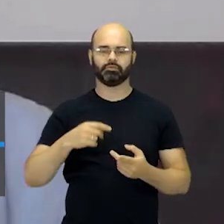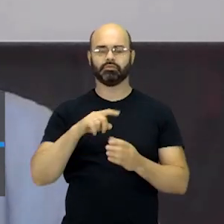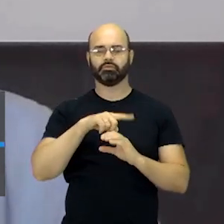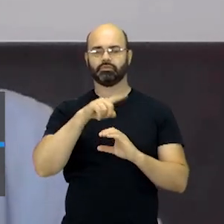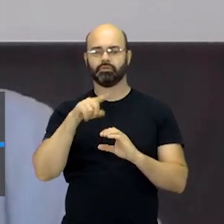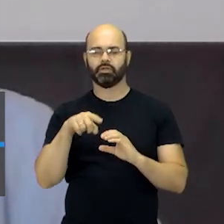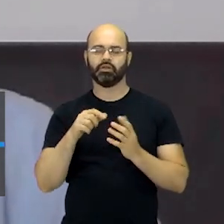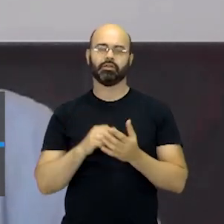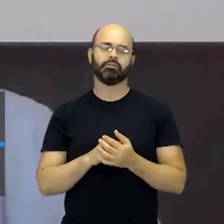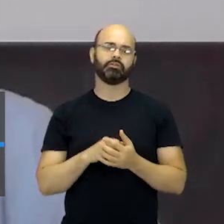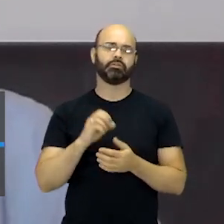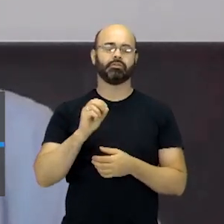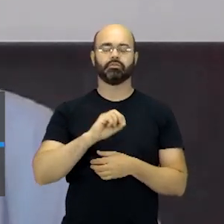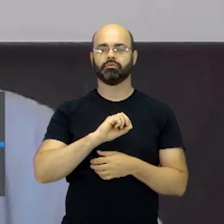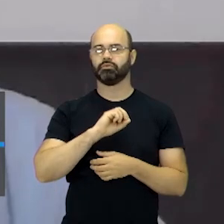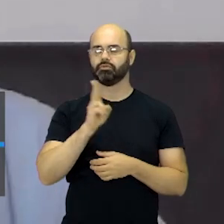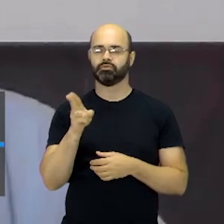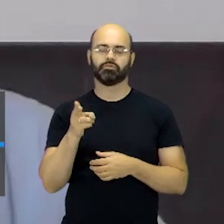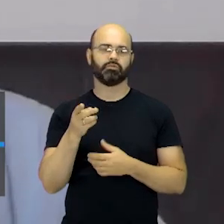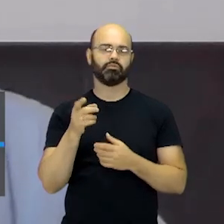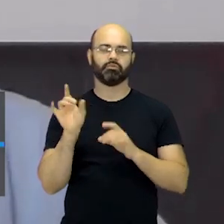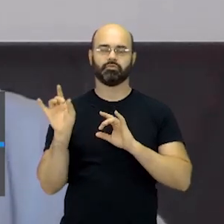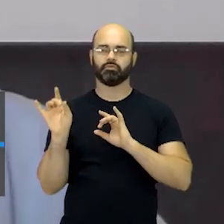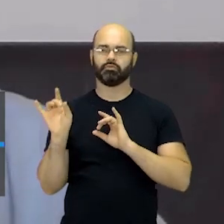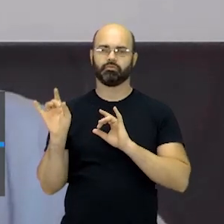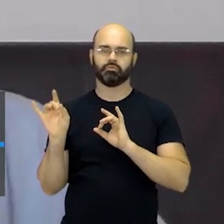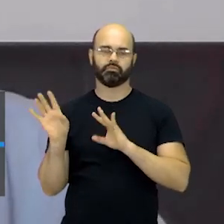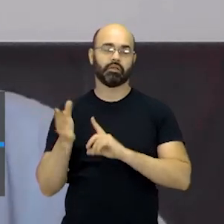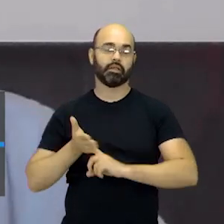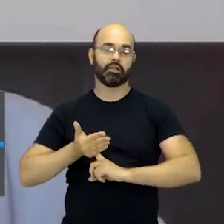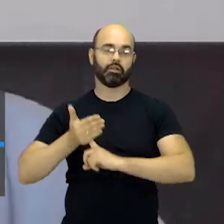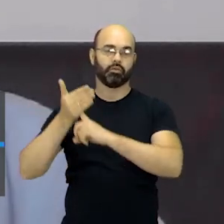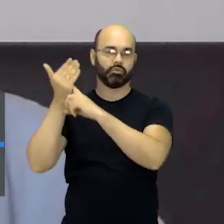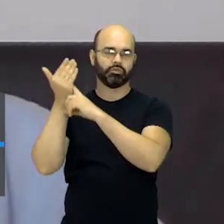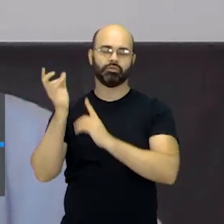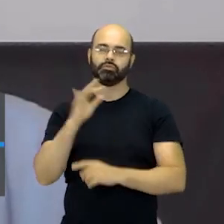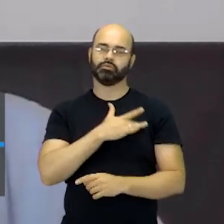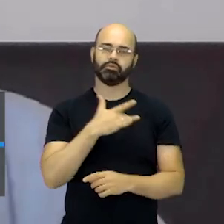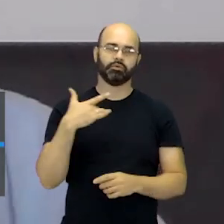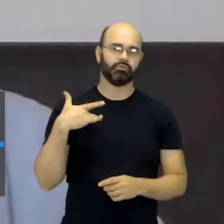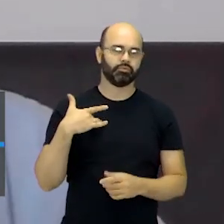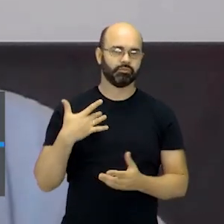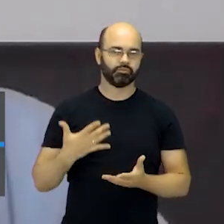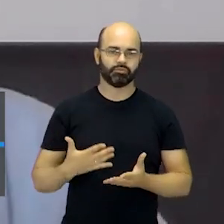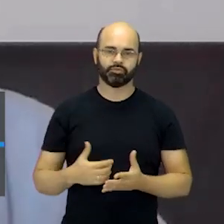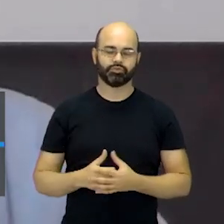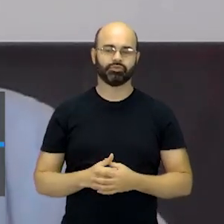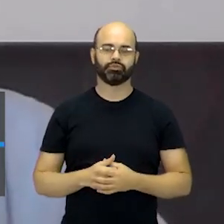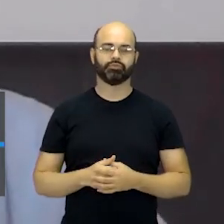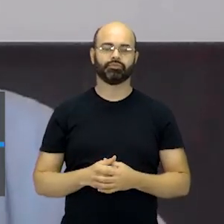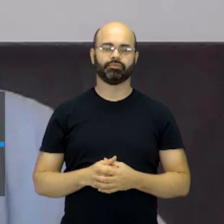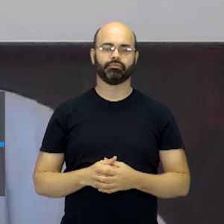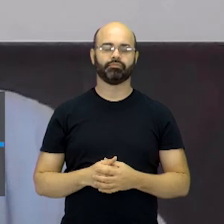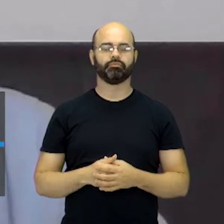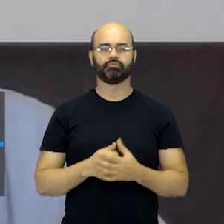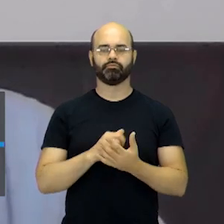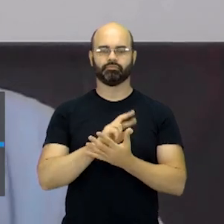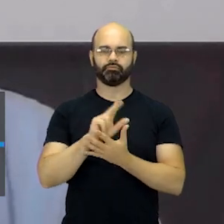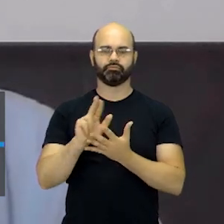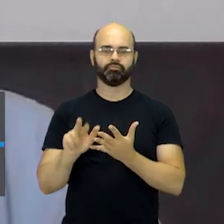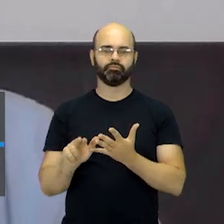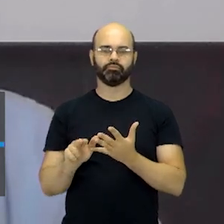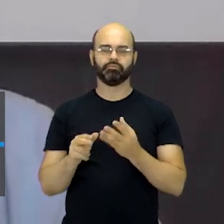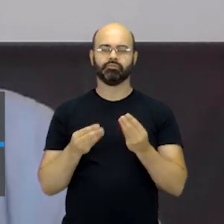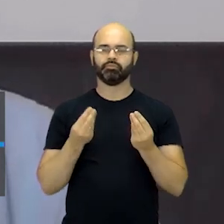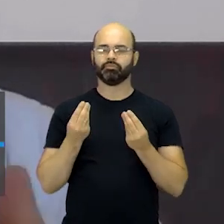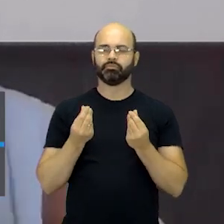das tecnologias, das ciências da saúde, tá? Mas de uma forma, sabe, Silene, muito simplificada, é uma